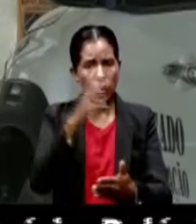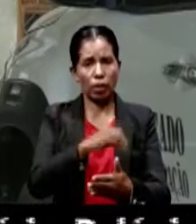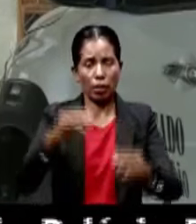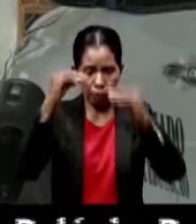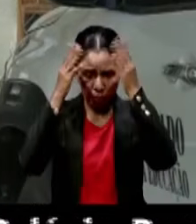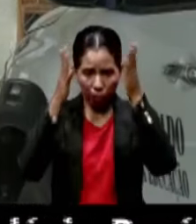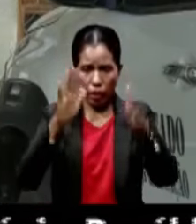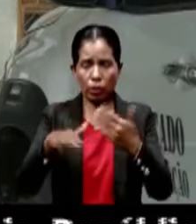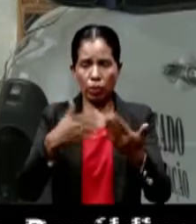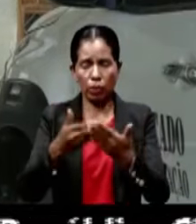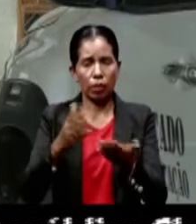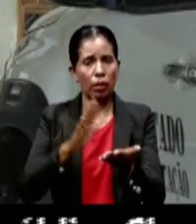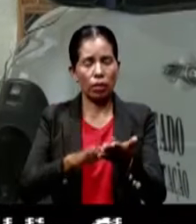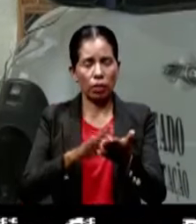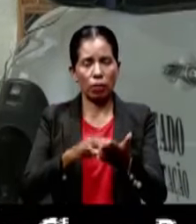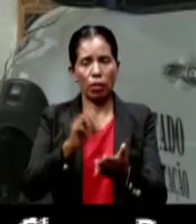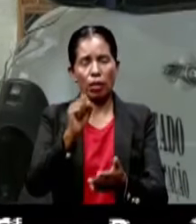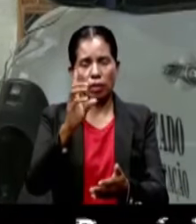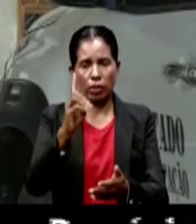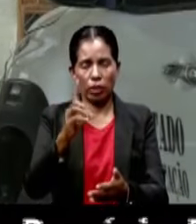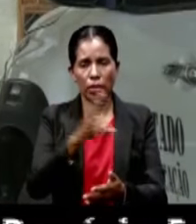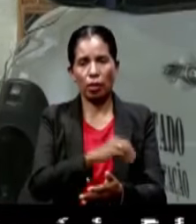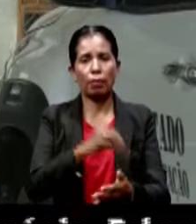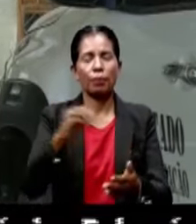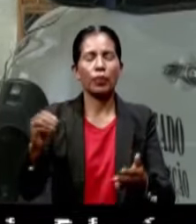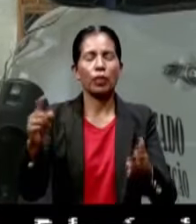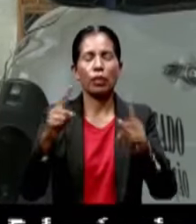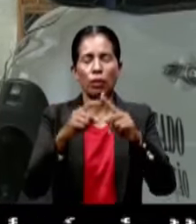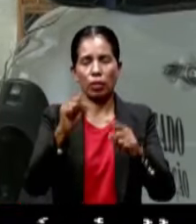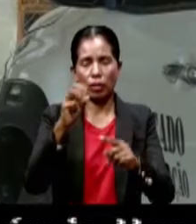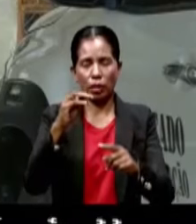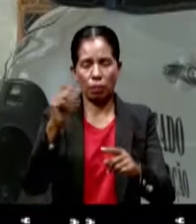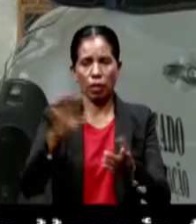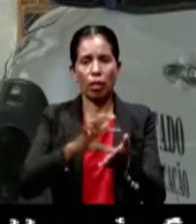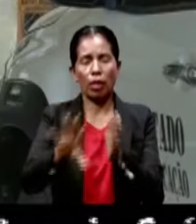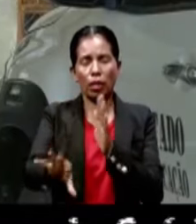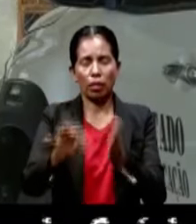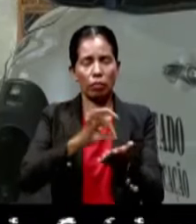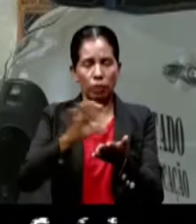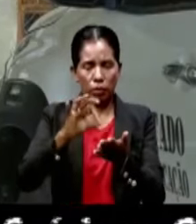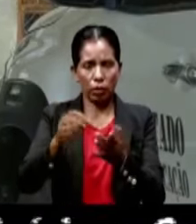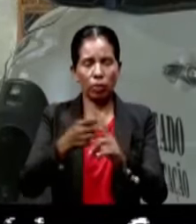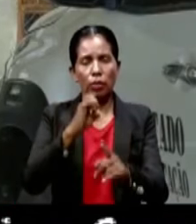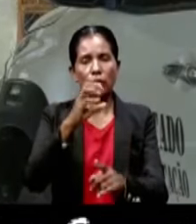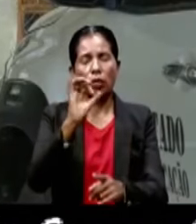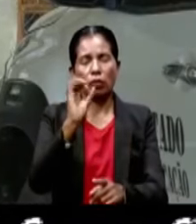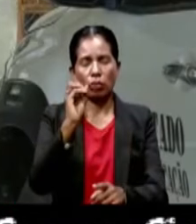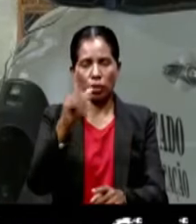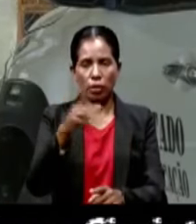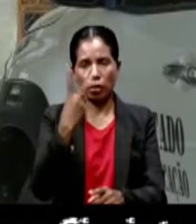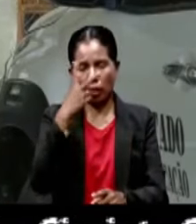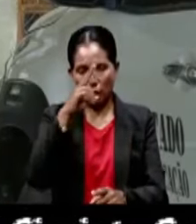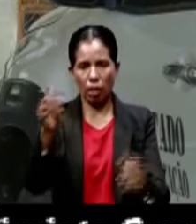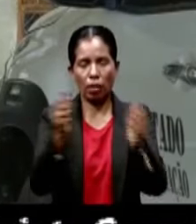manorin sira iha ensino básico, primeiro to terceiro ciclo, retan formação husi infordepe. Nune, mas taba